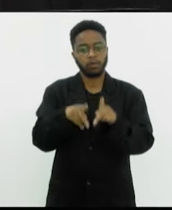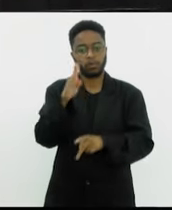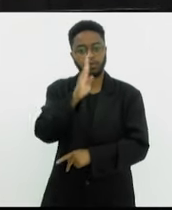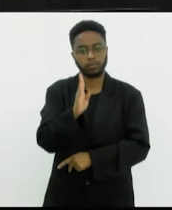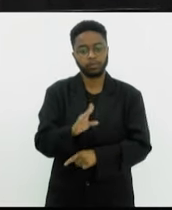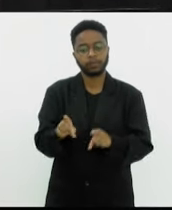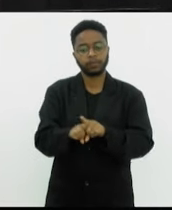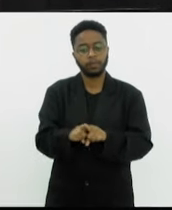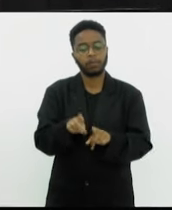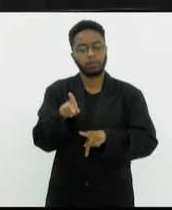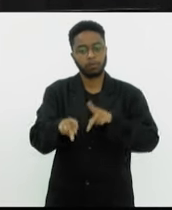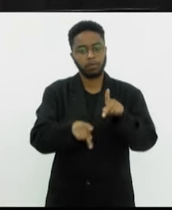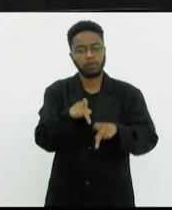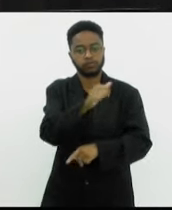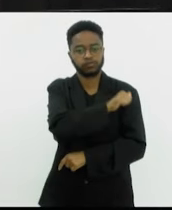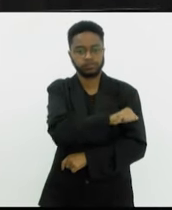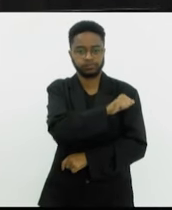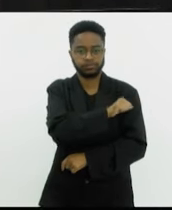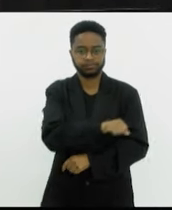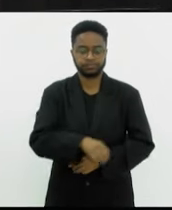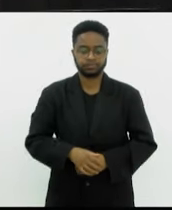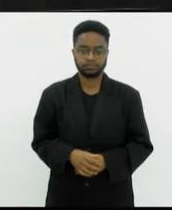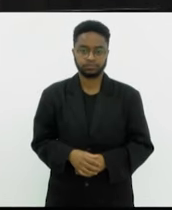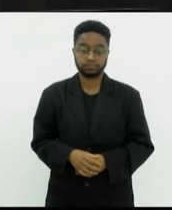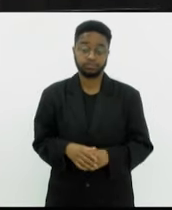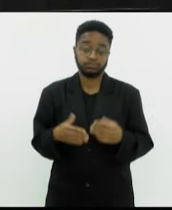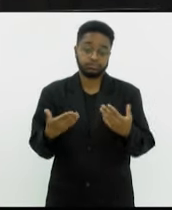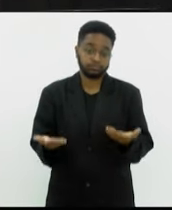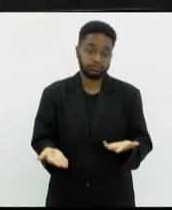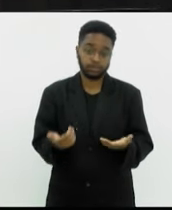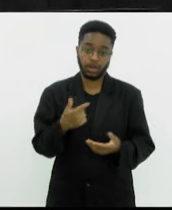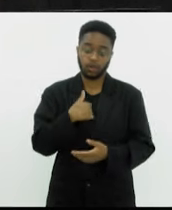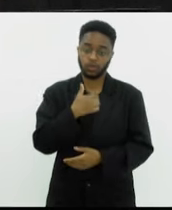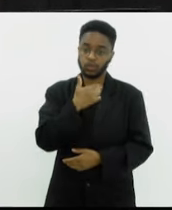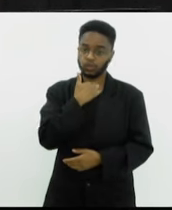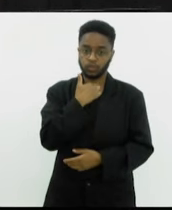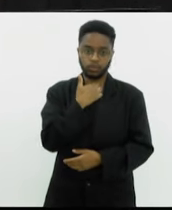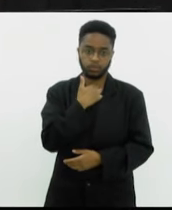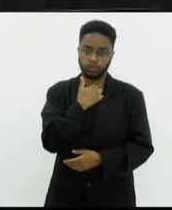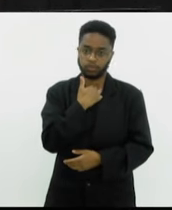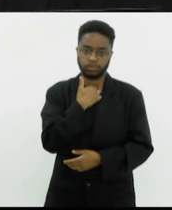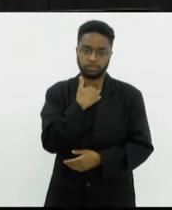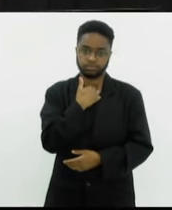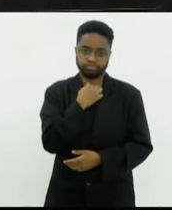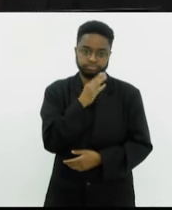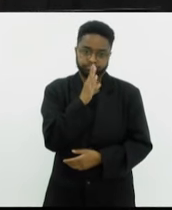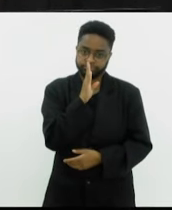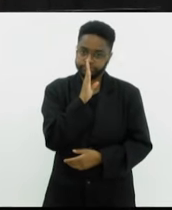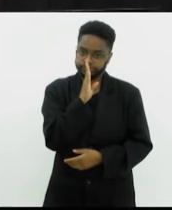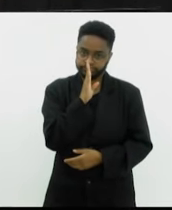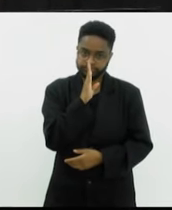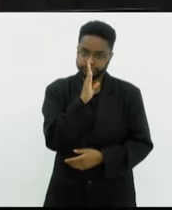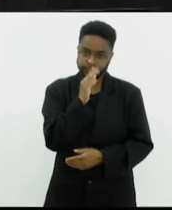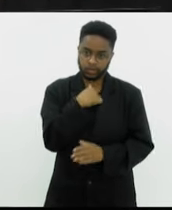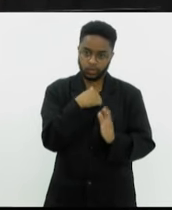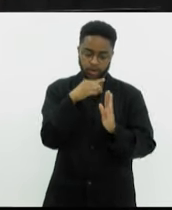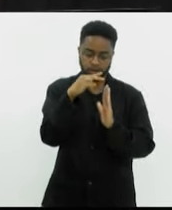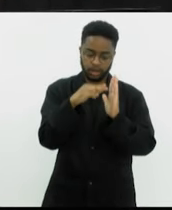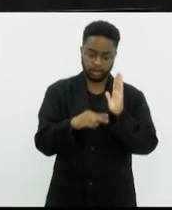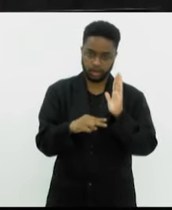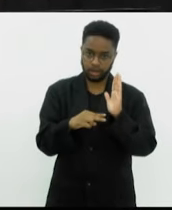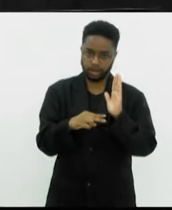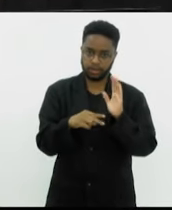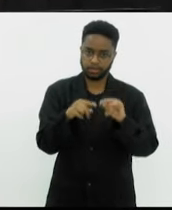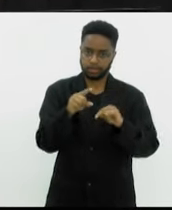povo fluminense, senhor presidente. Então, eu não poderia deixar, ao ler